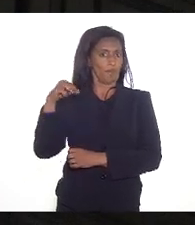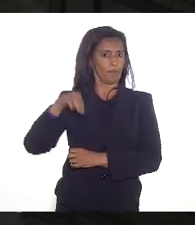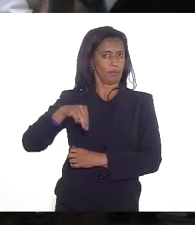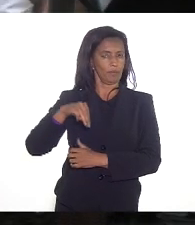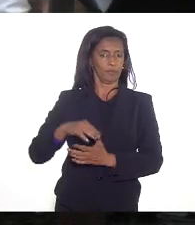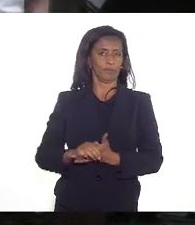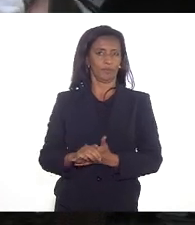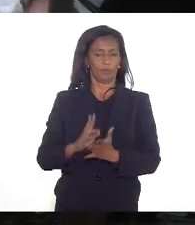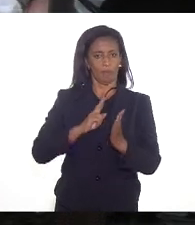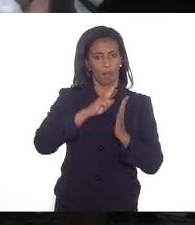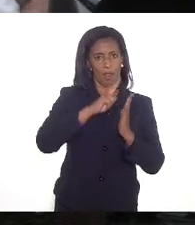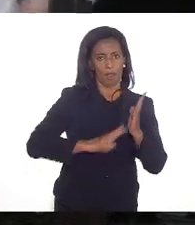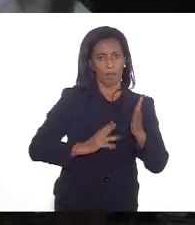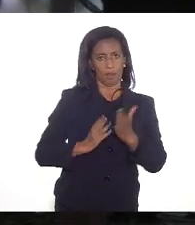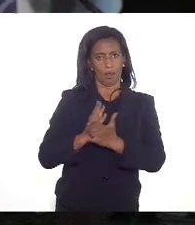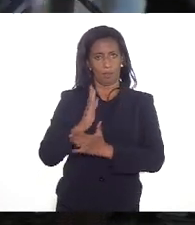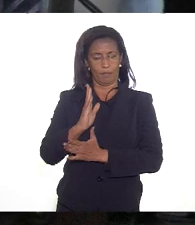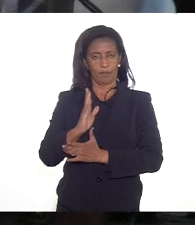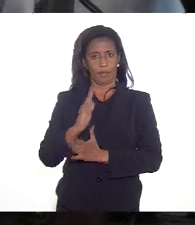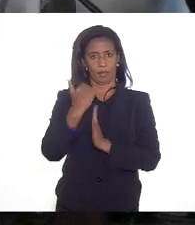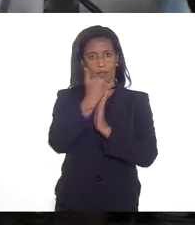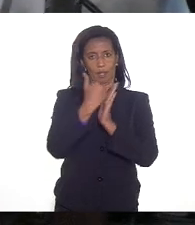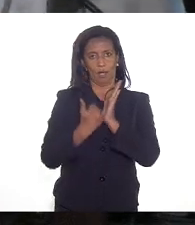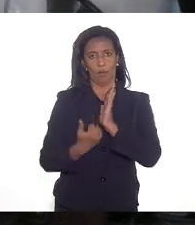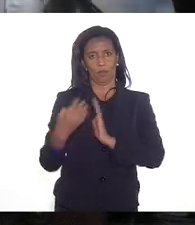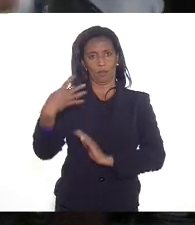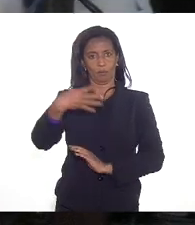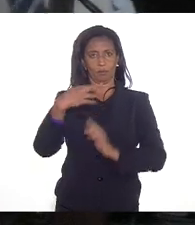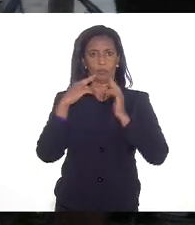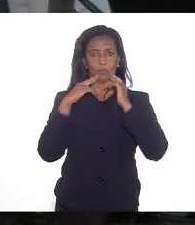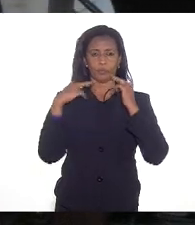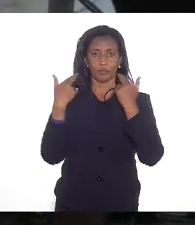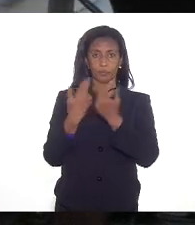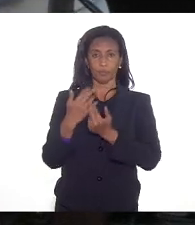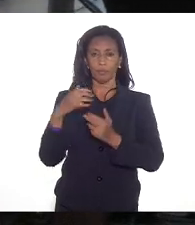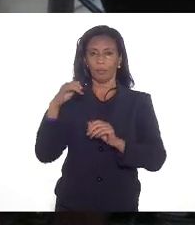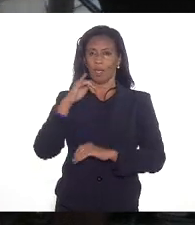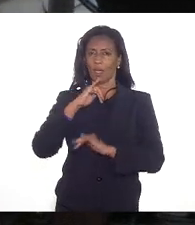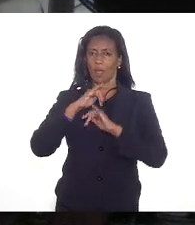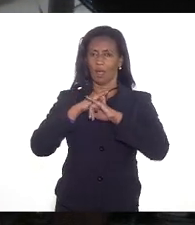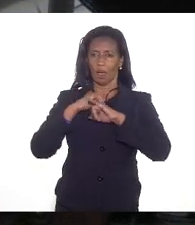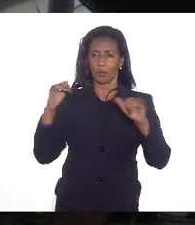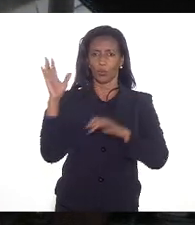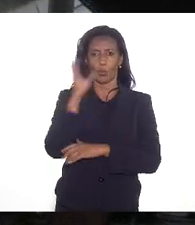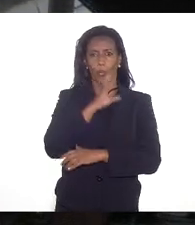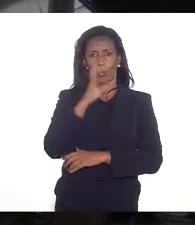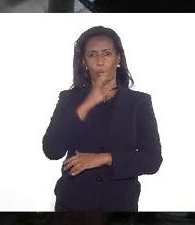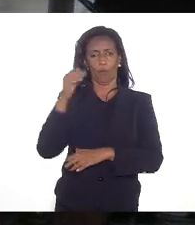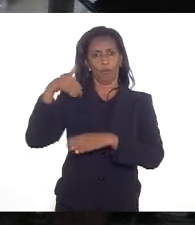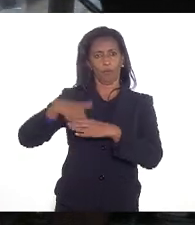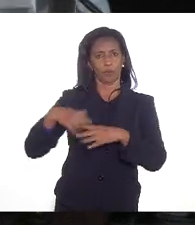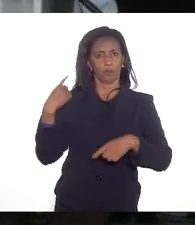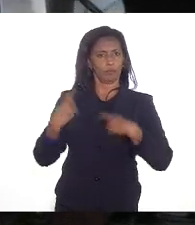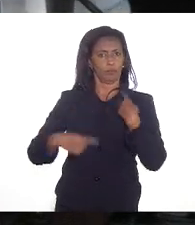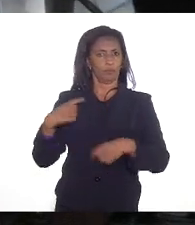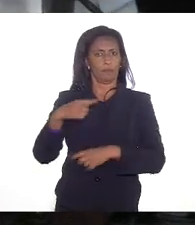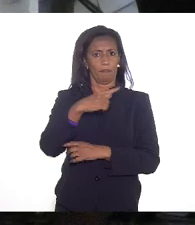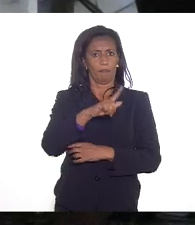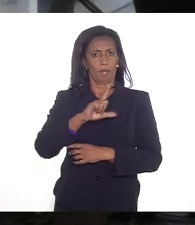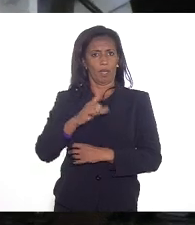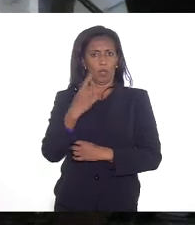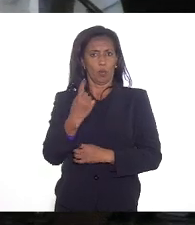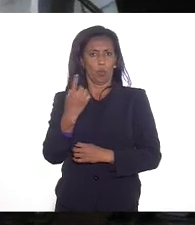lida e aprovada a ata passa-se a ordem da quarta sessão anuncio em regime de urgência em votação a discussão o projeto de